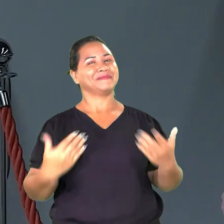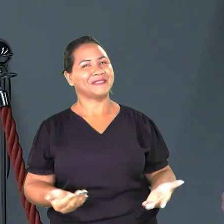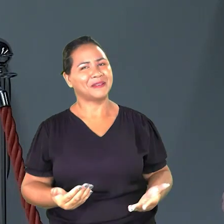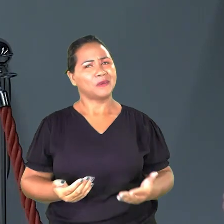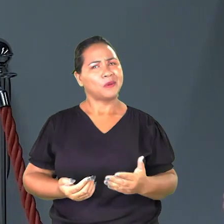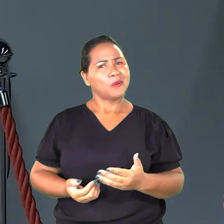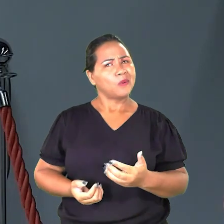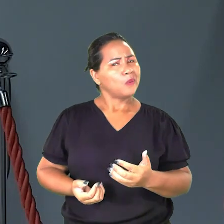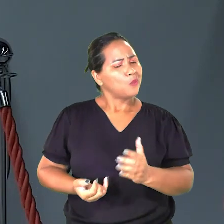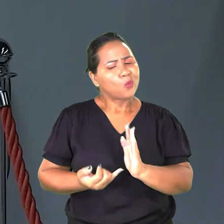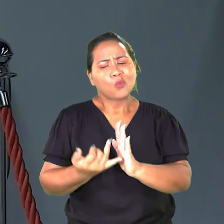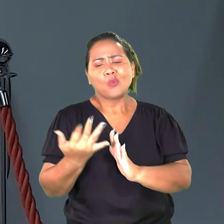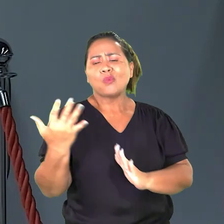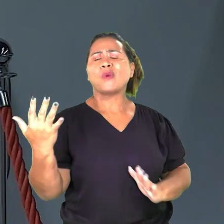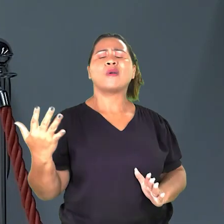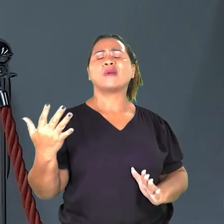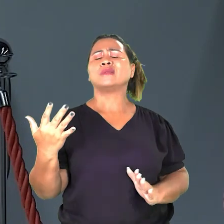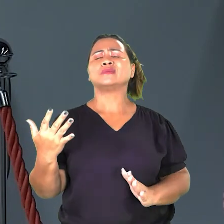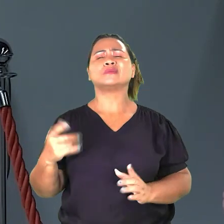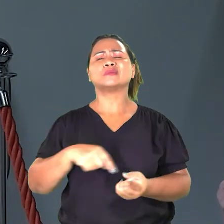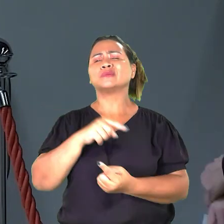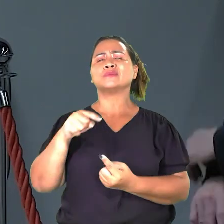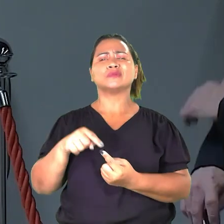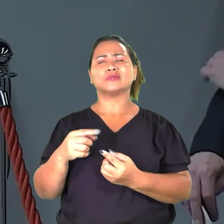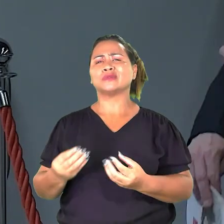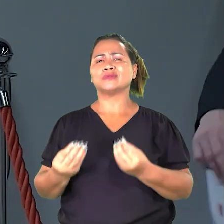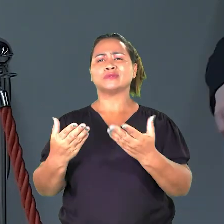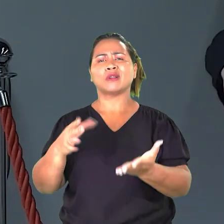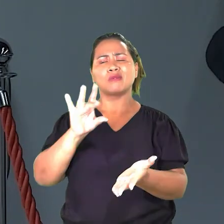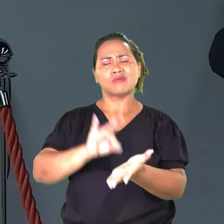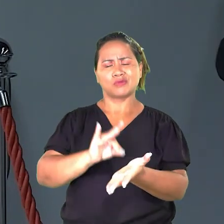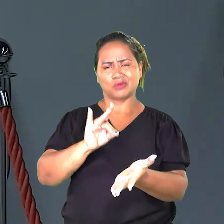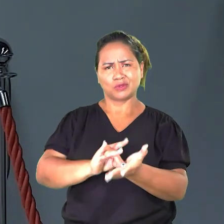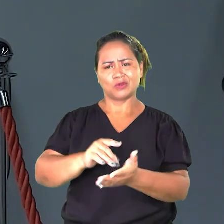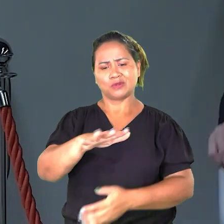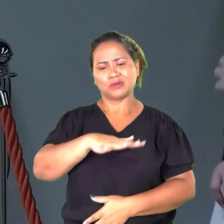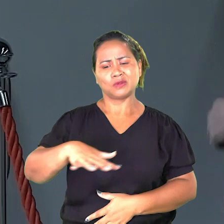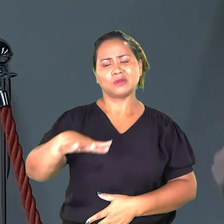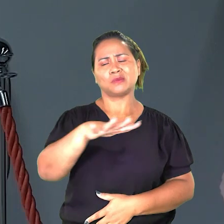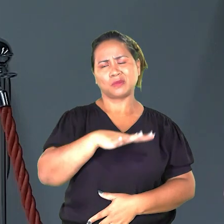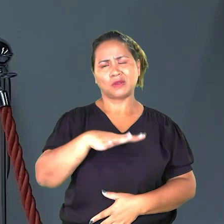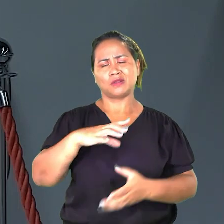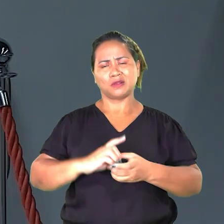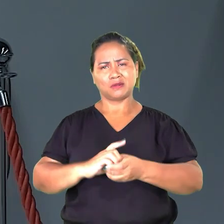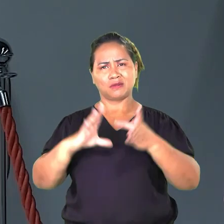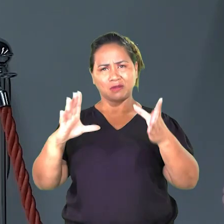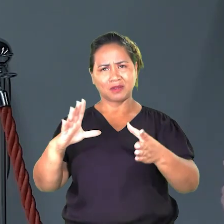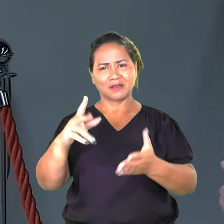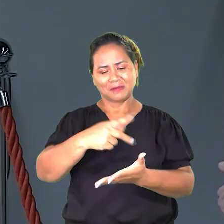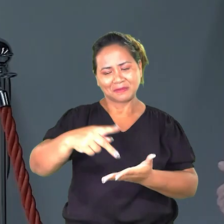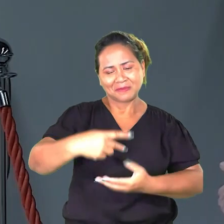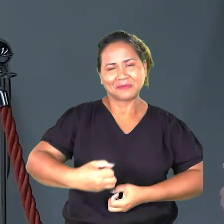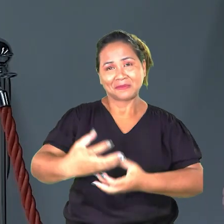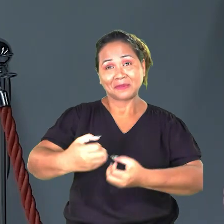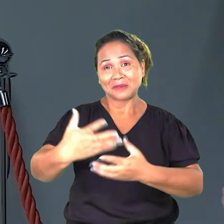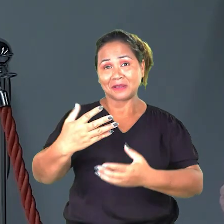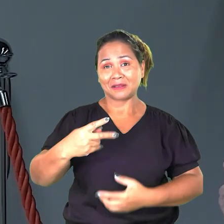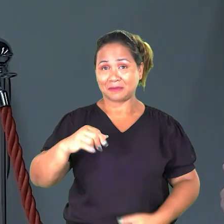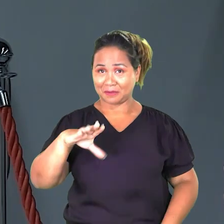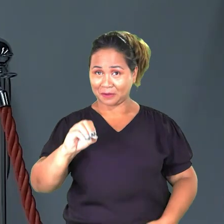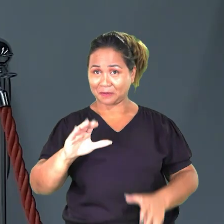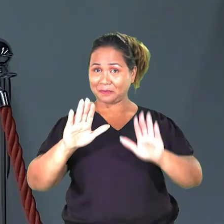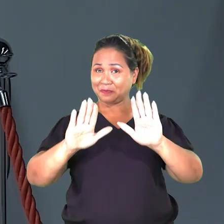época esteve na iminência de acontecer. Quantos motivos legitimam a denominação do